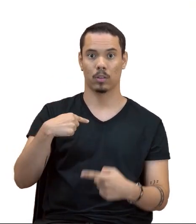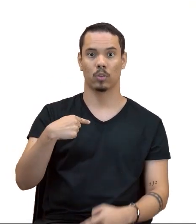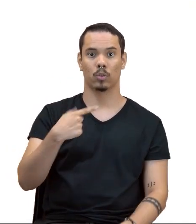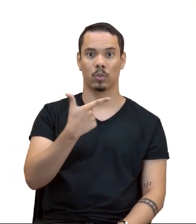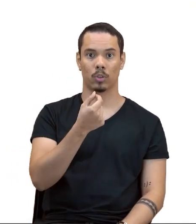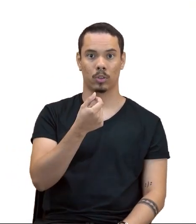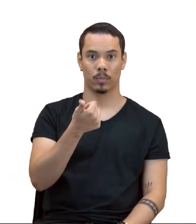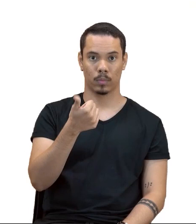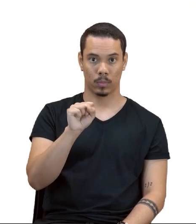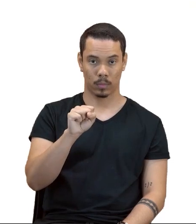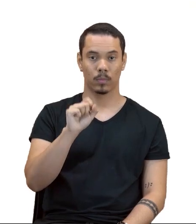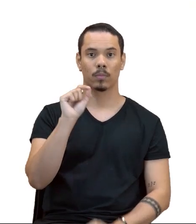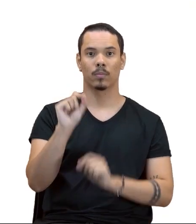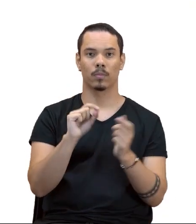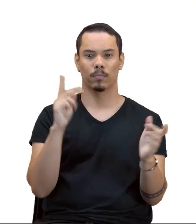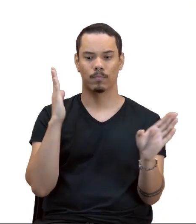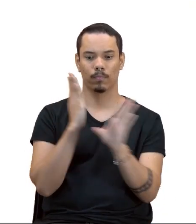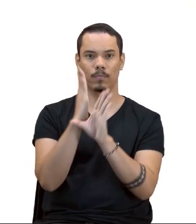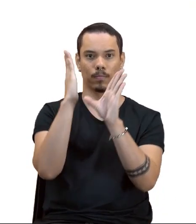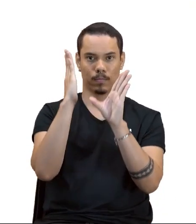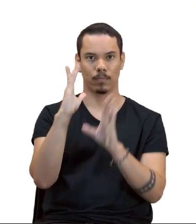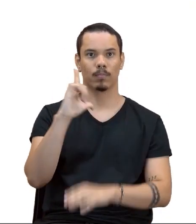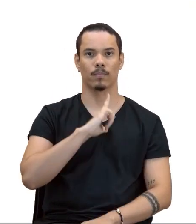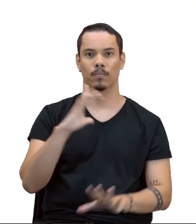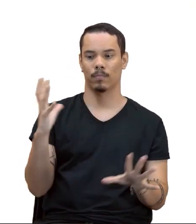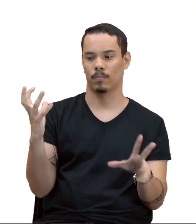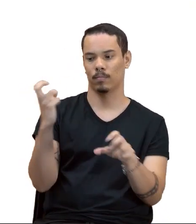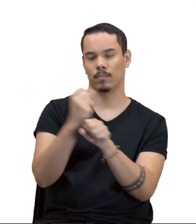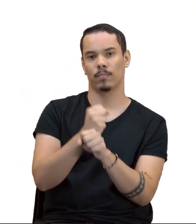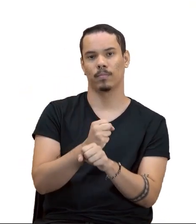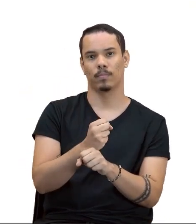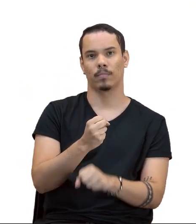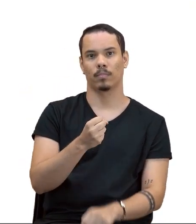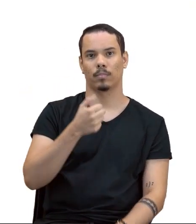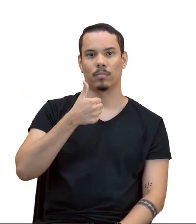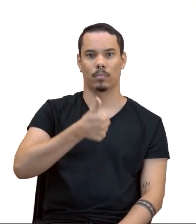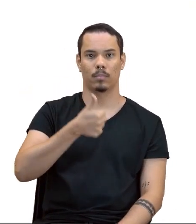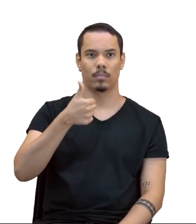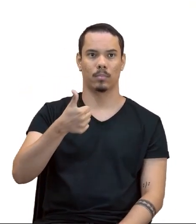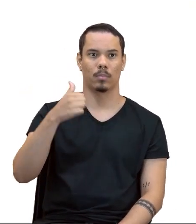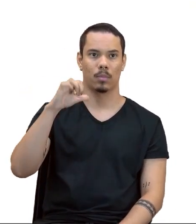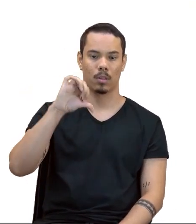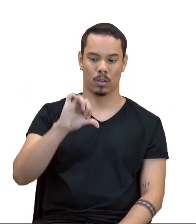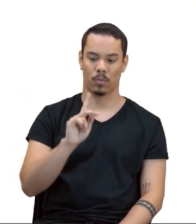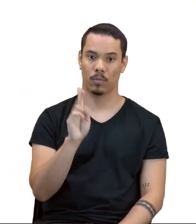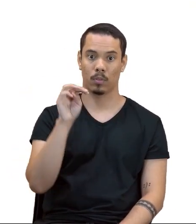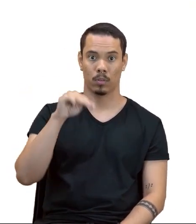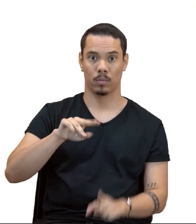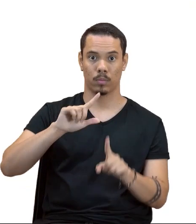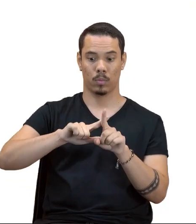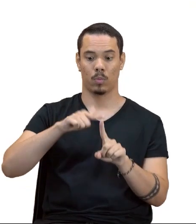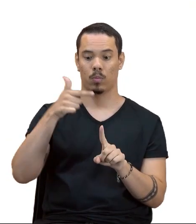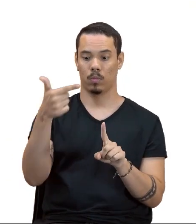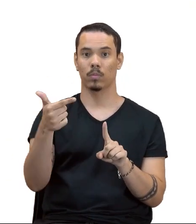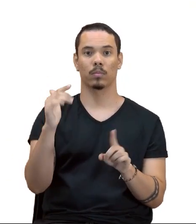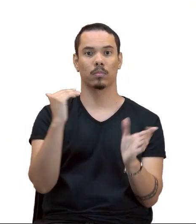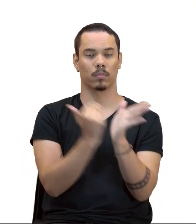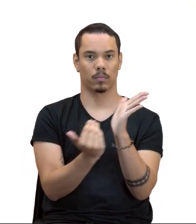degradação florestal detectada totalizou 119 quilômetros quadrados, um aumento